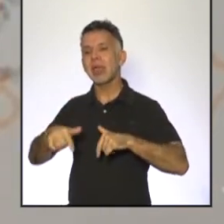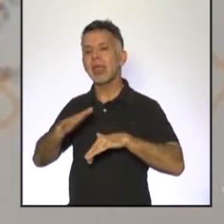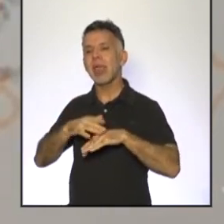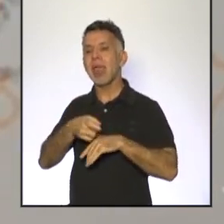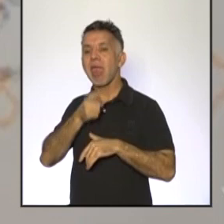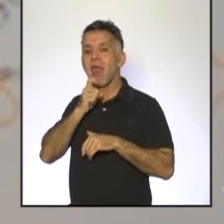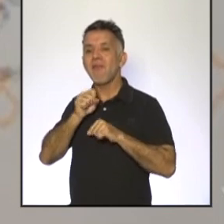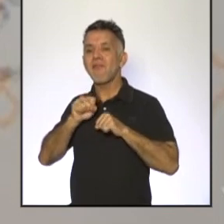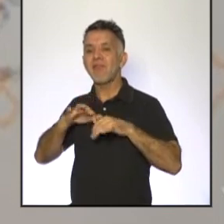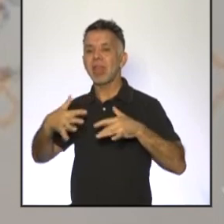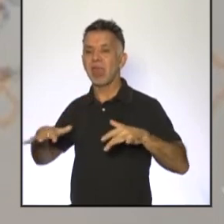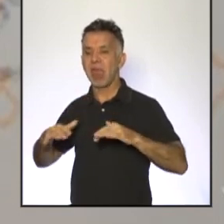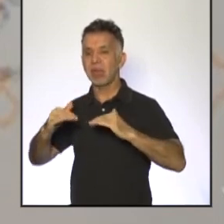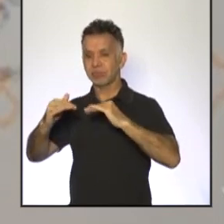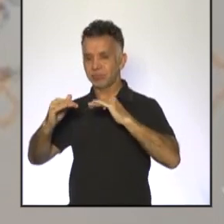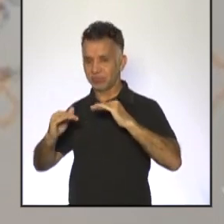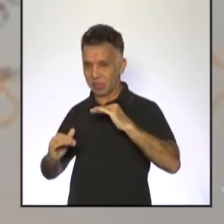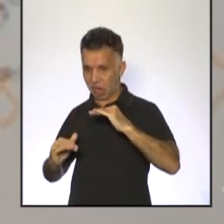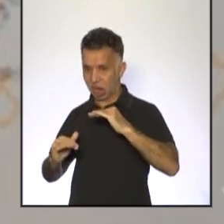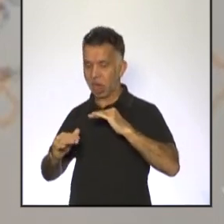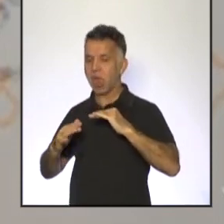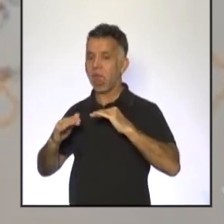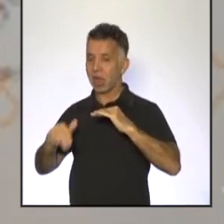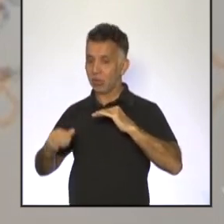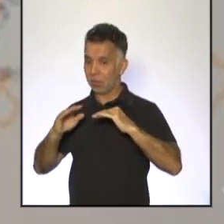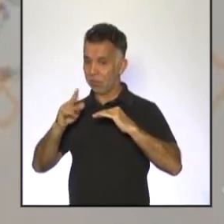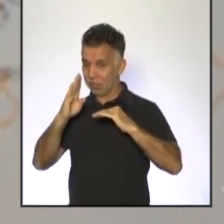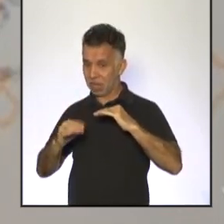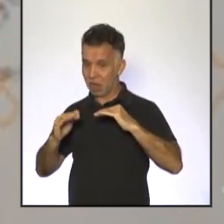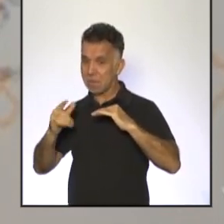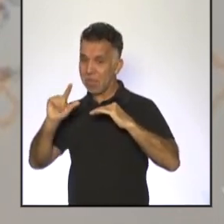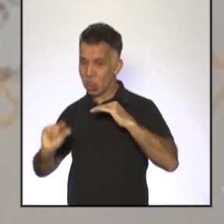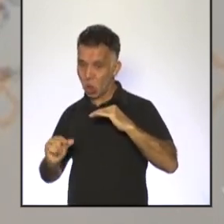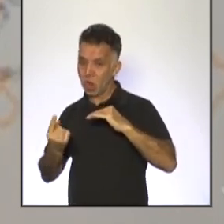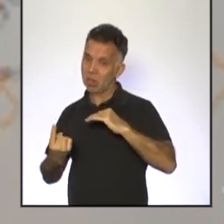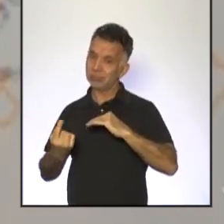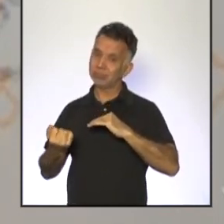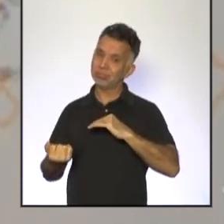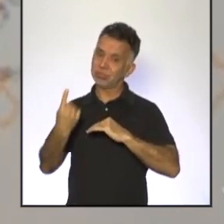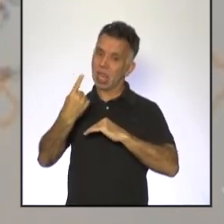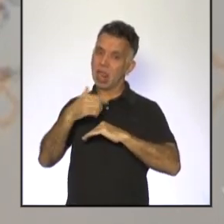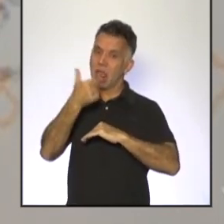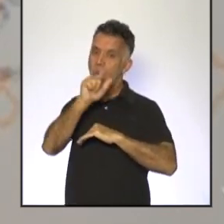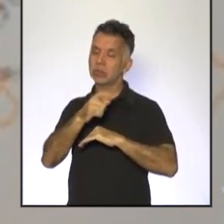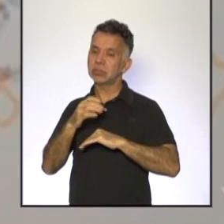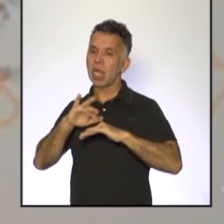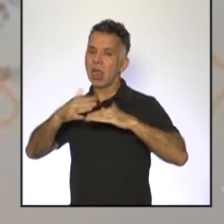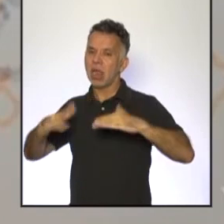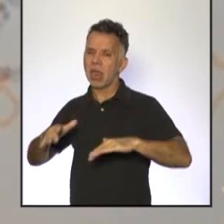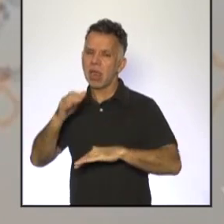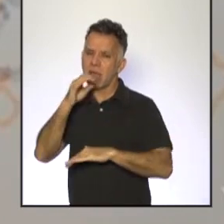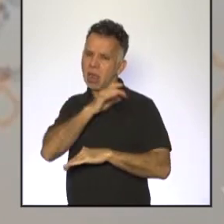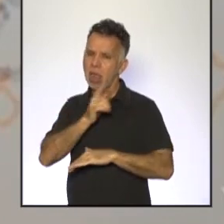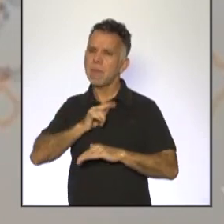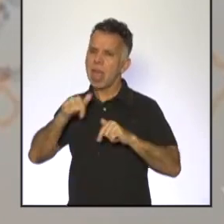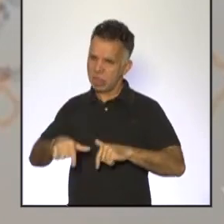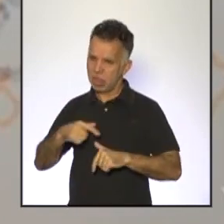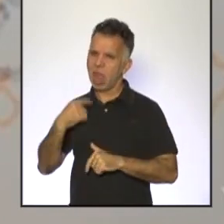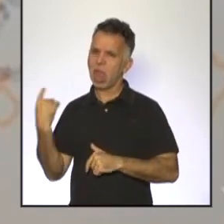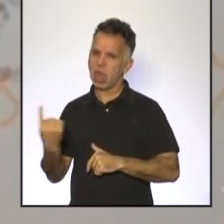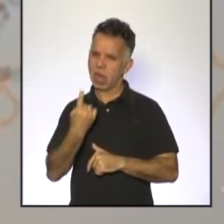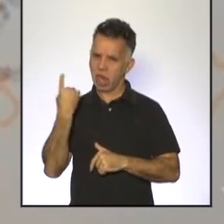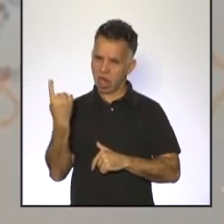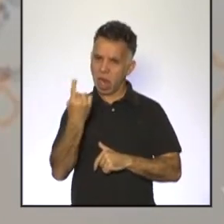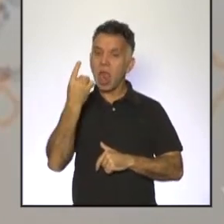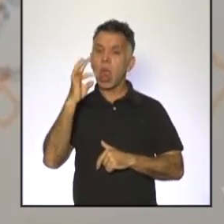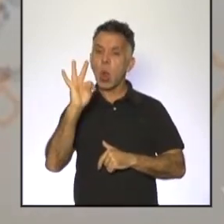fazendo com que a temperatura superficial do mar, a TSM aqui no Brasil, seja menor, beleza? Mas tem furacão sim, tem tornado para dar com